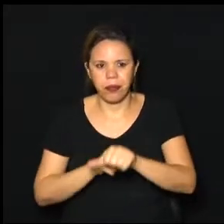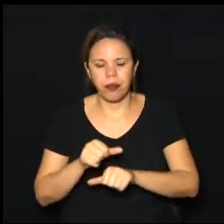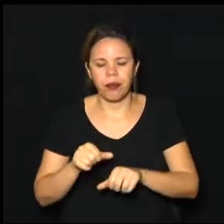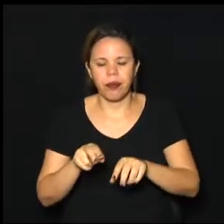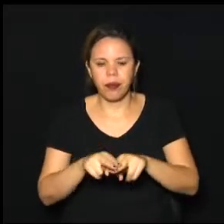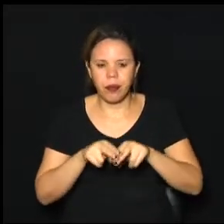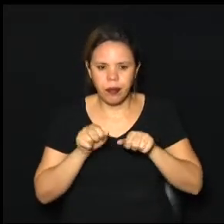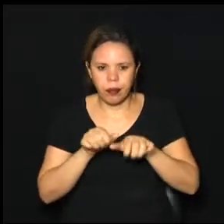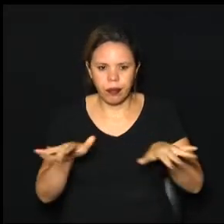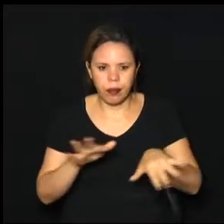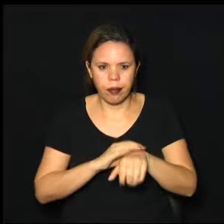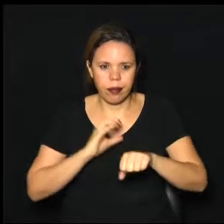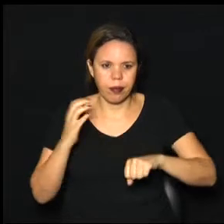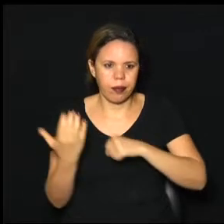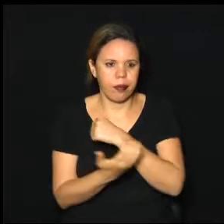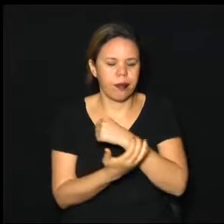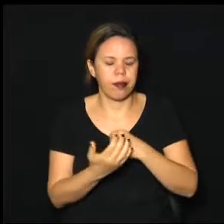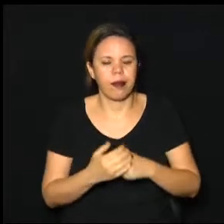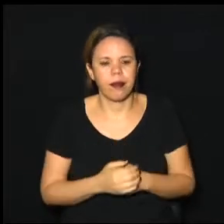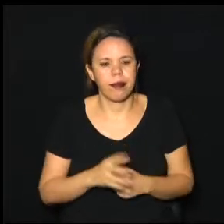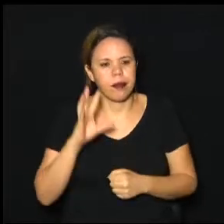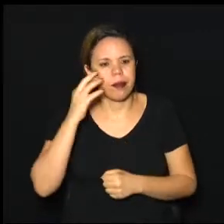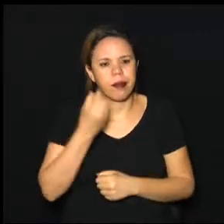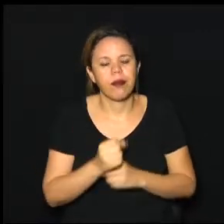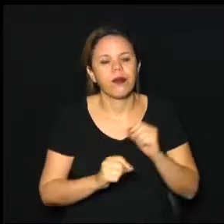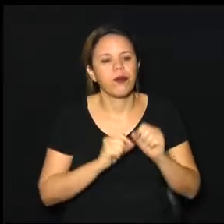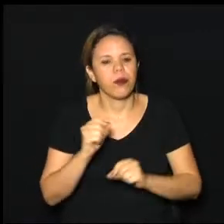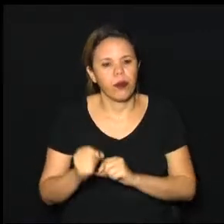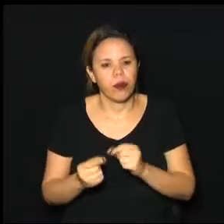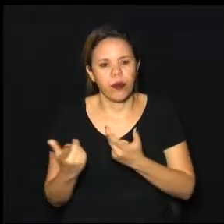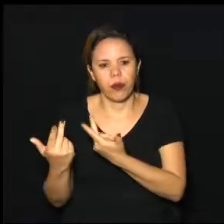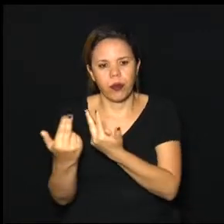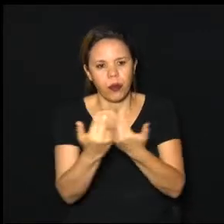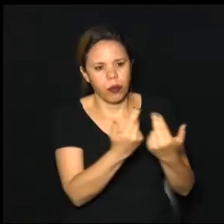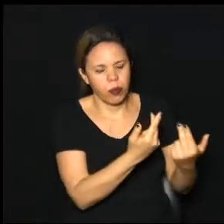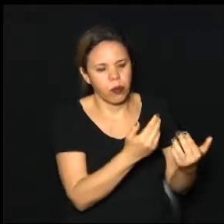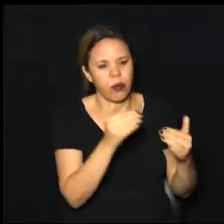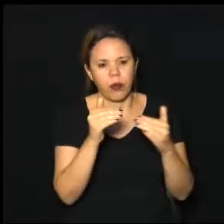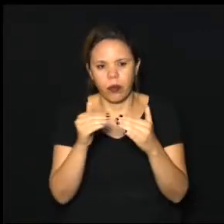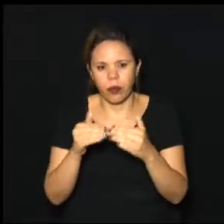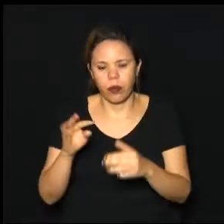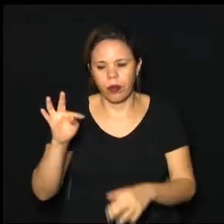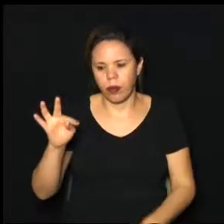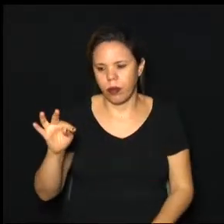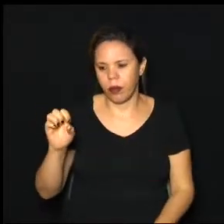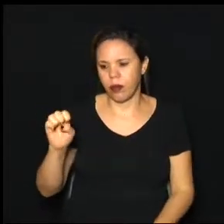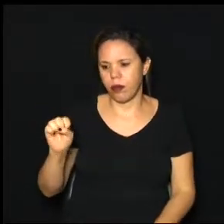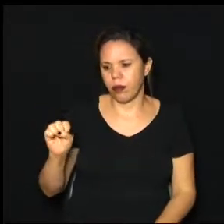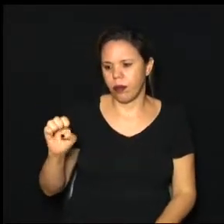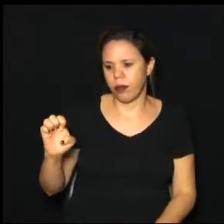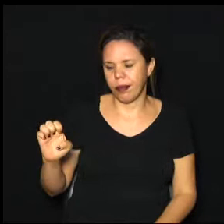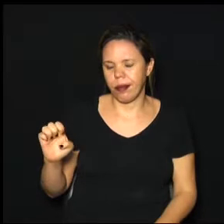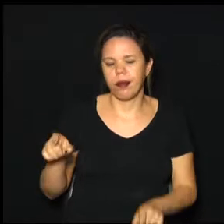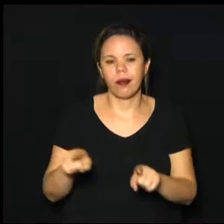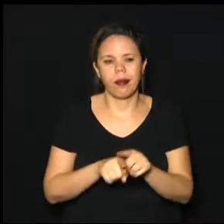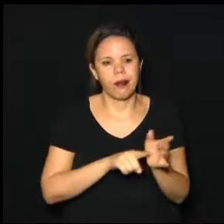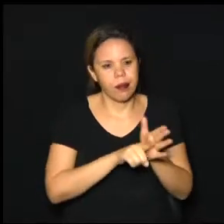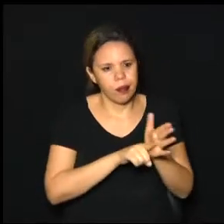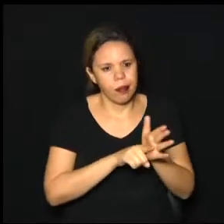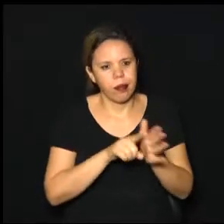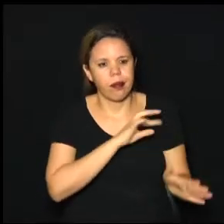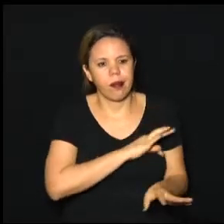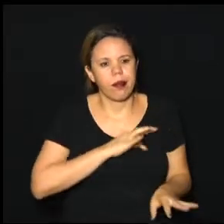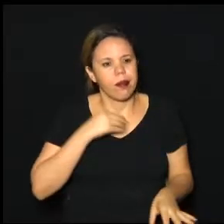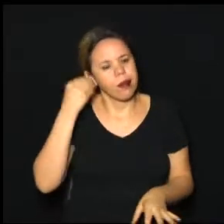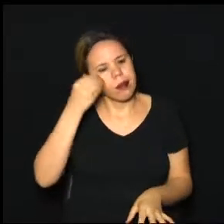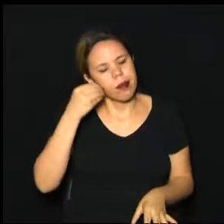do Covid-19. Entendeu-se, né, de comum acordo com o TSE, a partir de estudos técnicos e